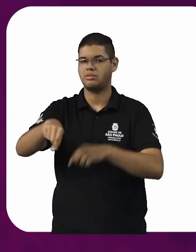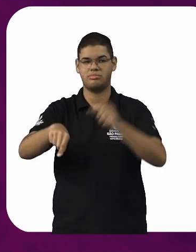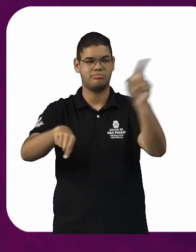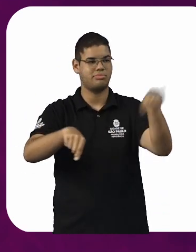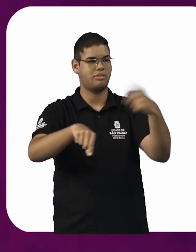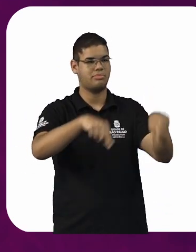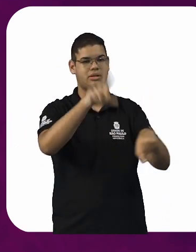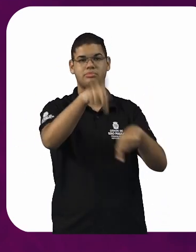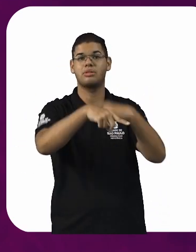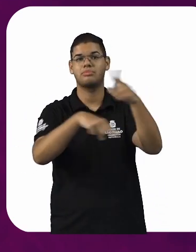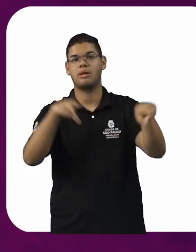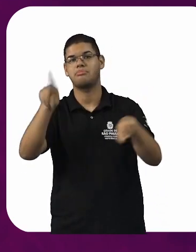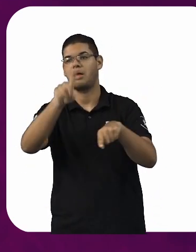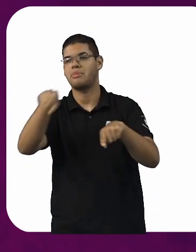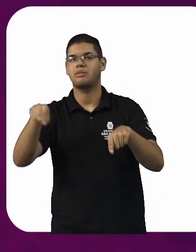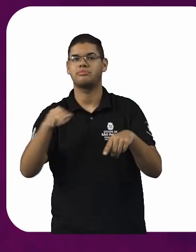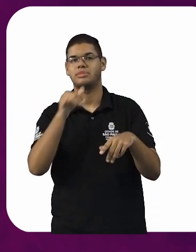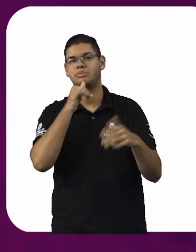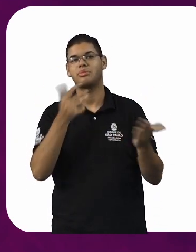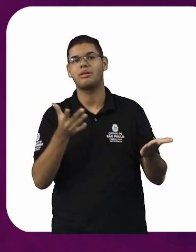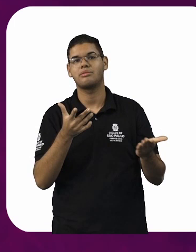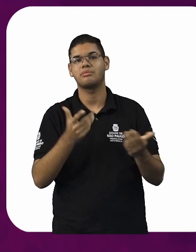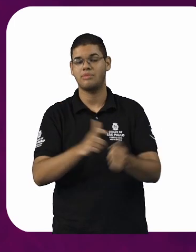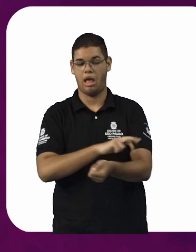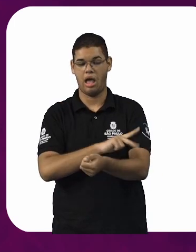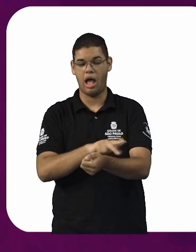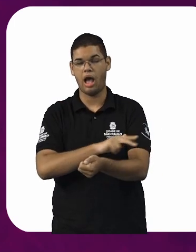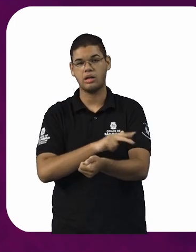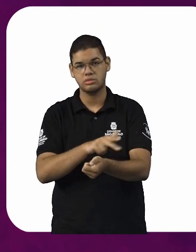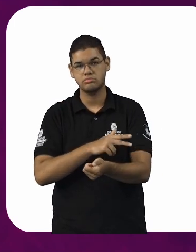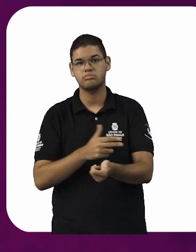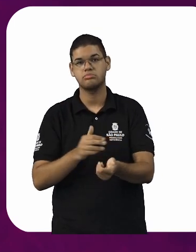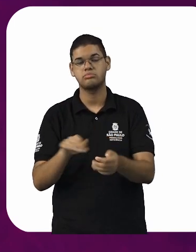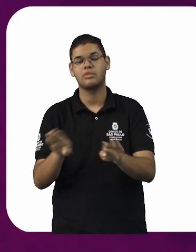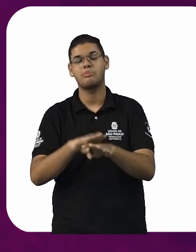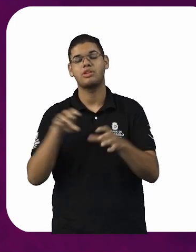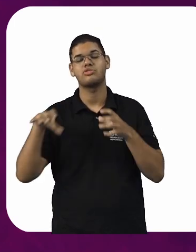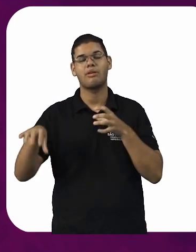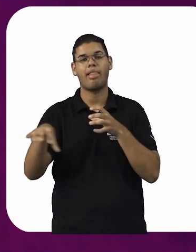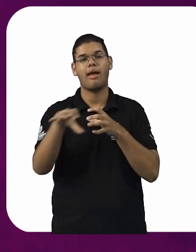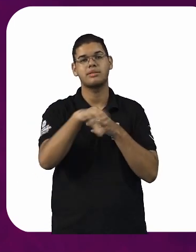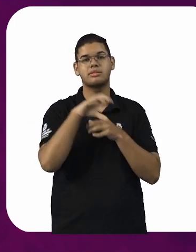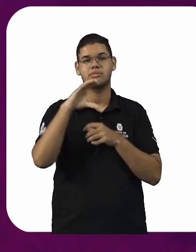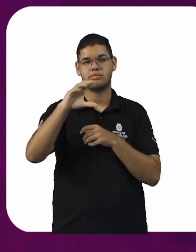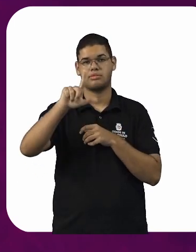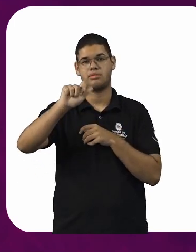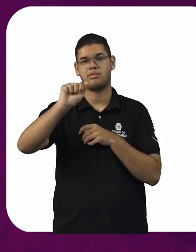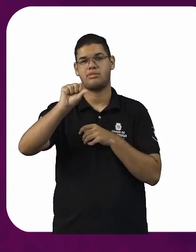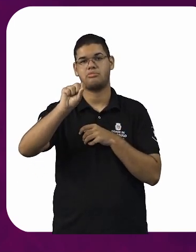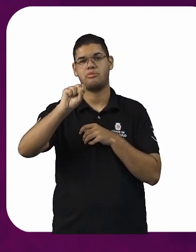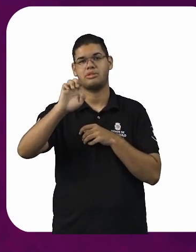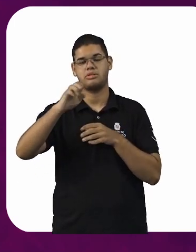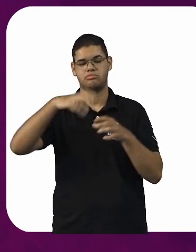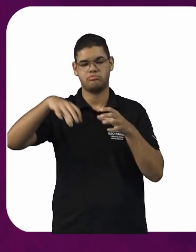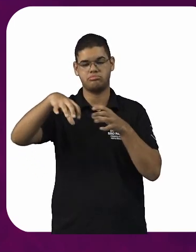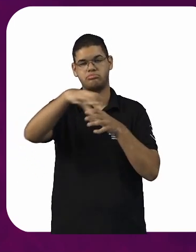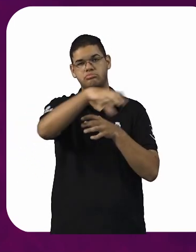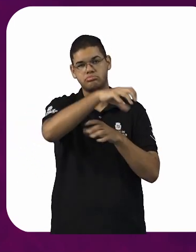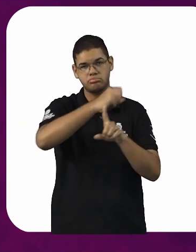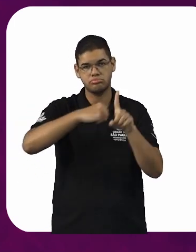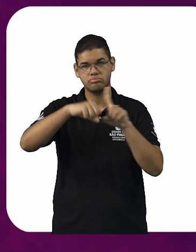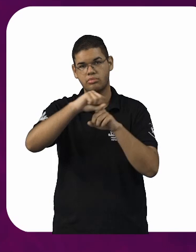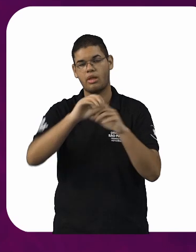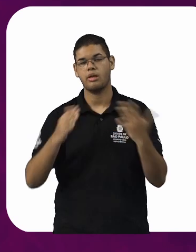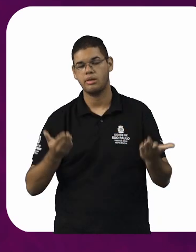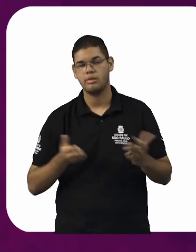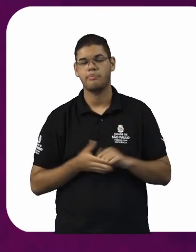excludentes também, que é o caso, por exemplo, da raça. É o caso, por exemplo, de classe social. Então, quando a gente